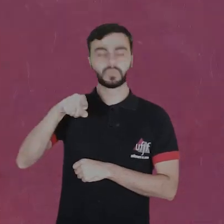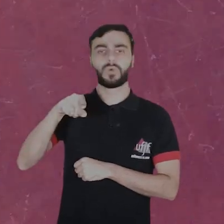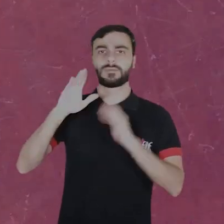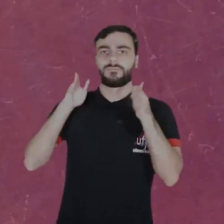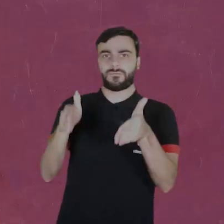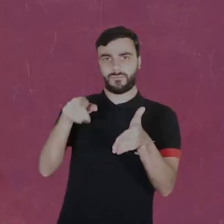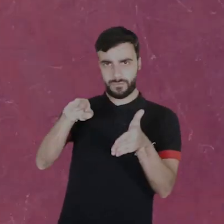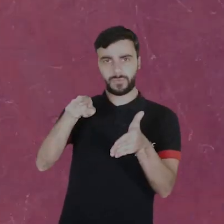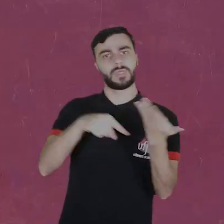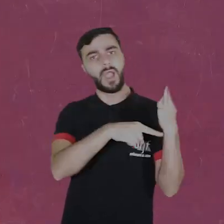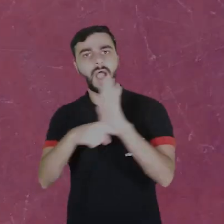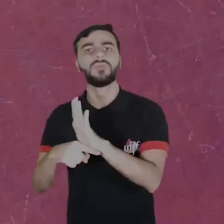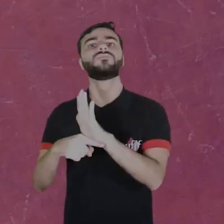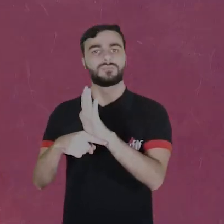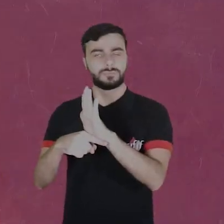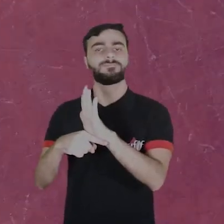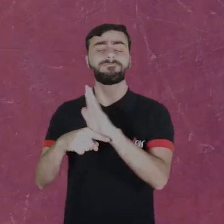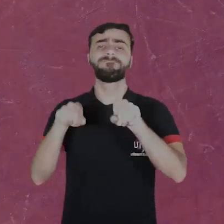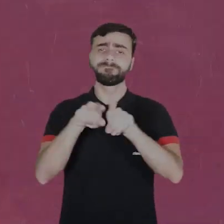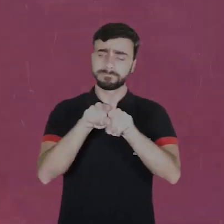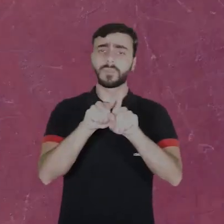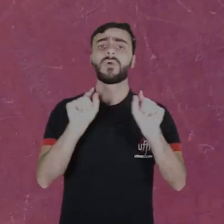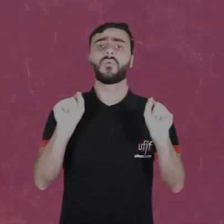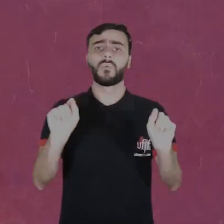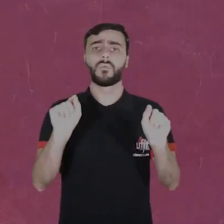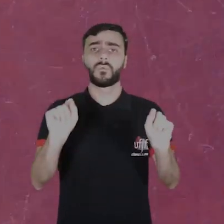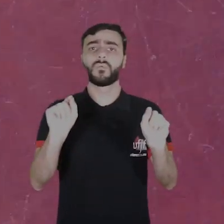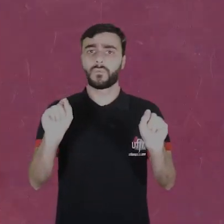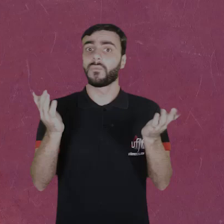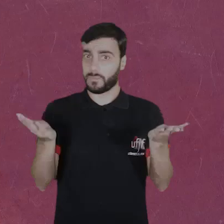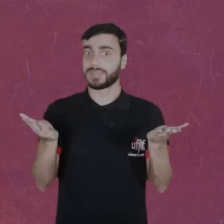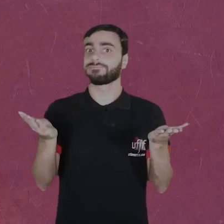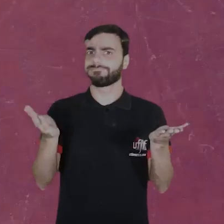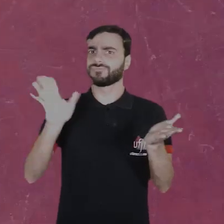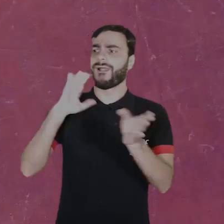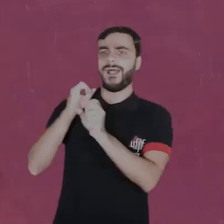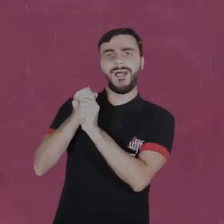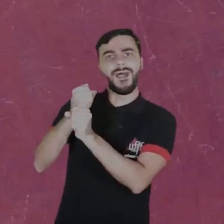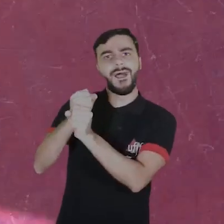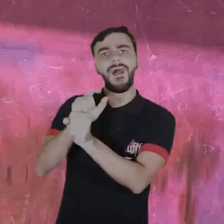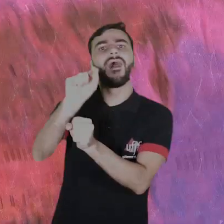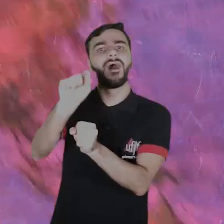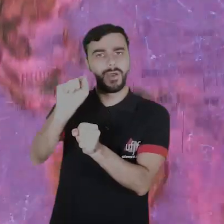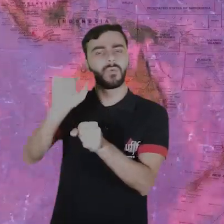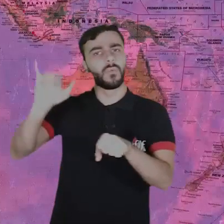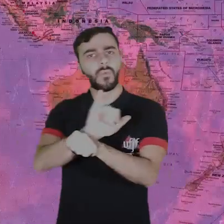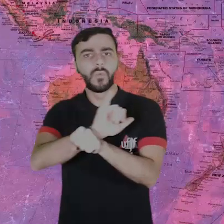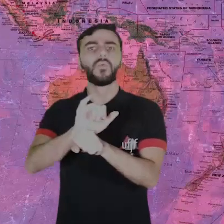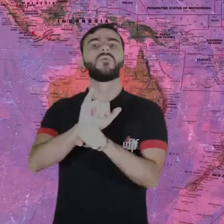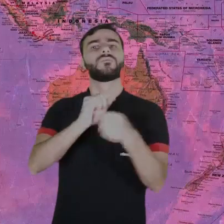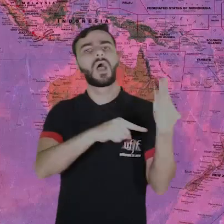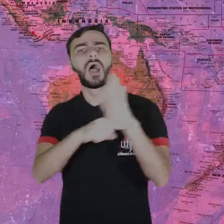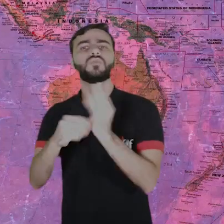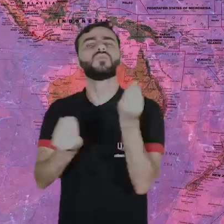preocupação também de colaborar muito localmente. Mas em função desse tempo, a gente também tem procurado colaborar em outros